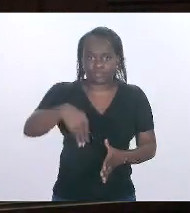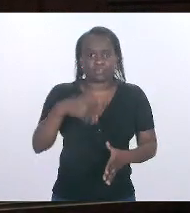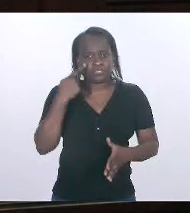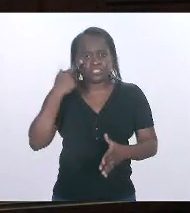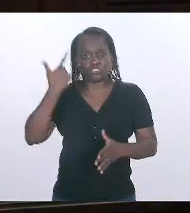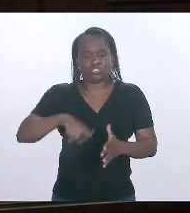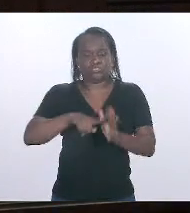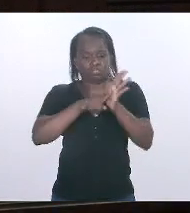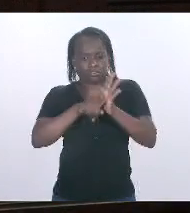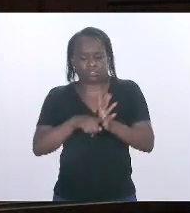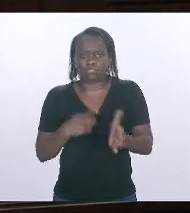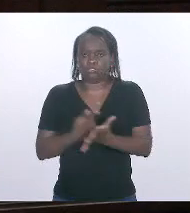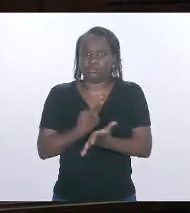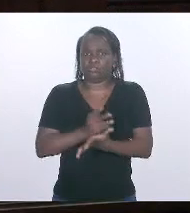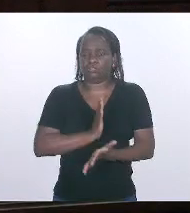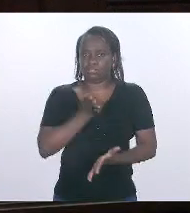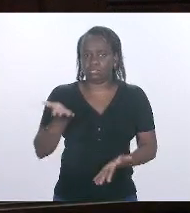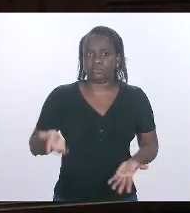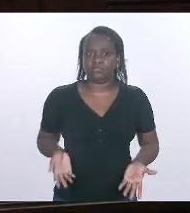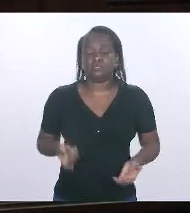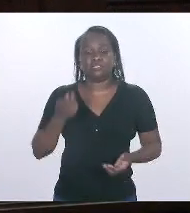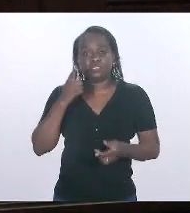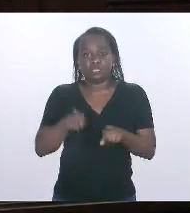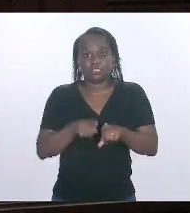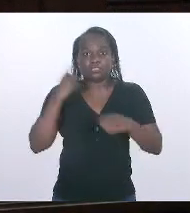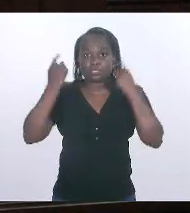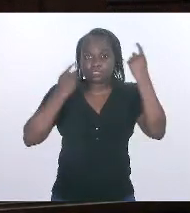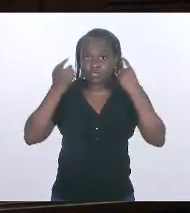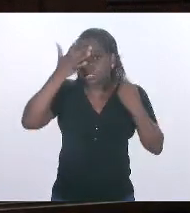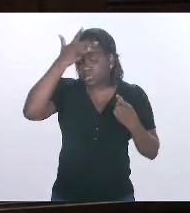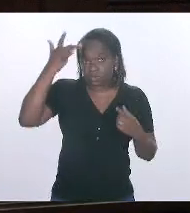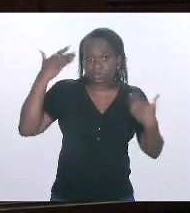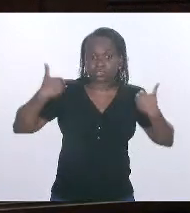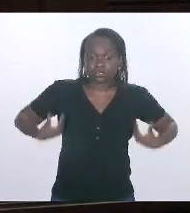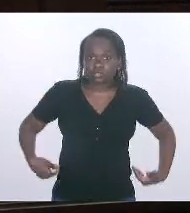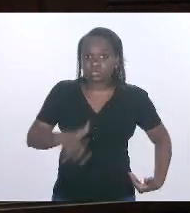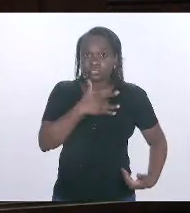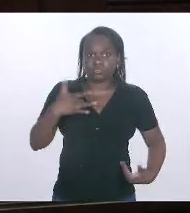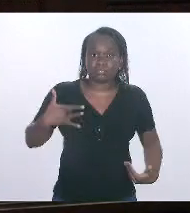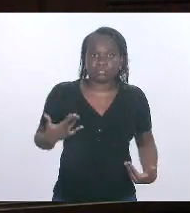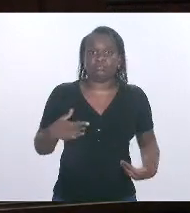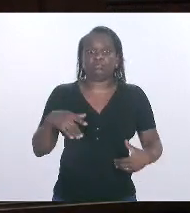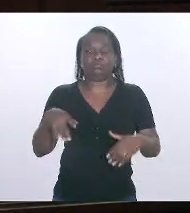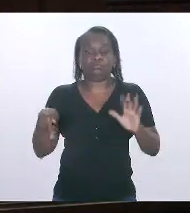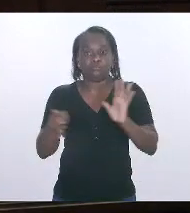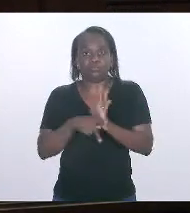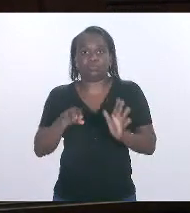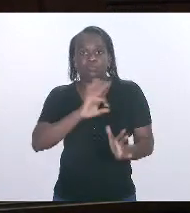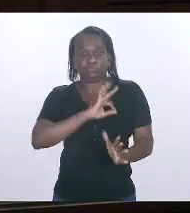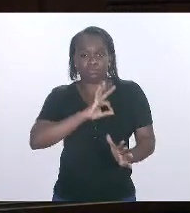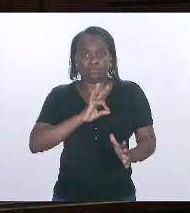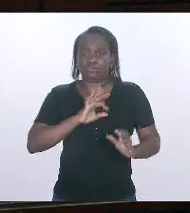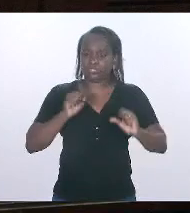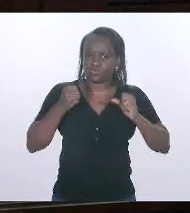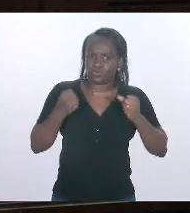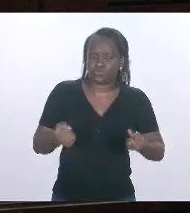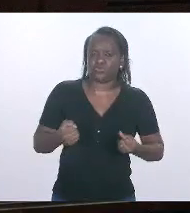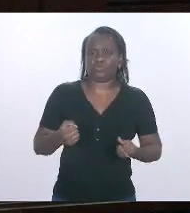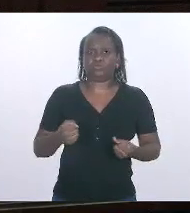RDPM que é horrível. É hora de se preocupar com a saúde mental e física dos nossos bravos e bravas